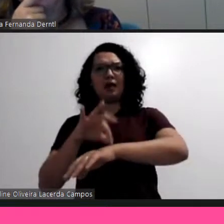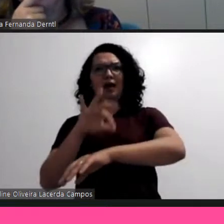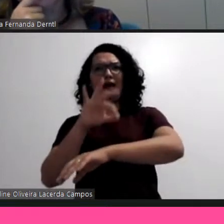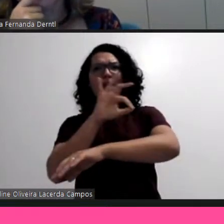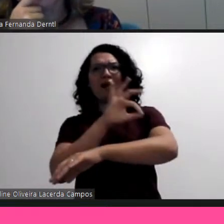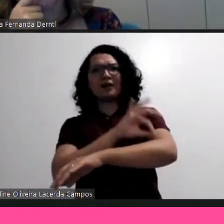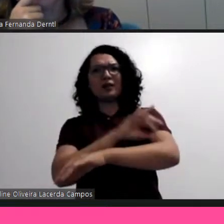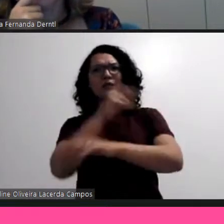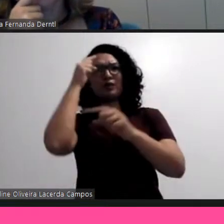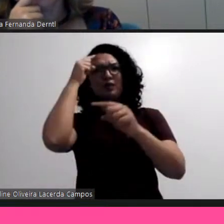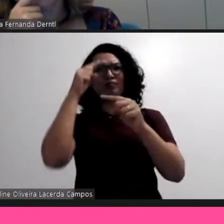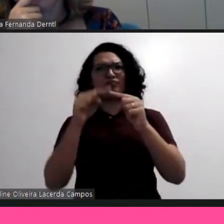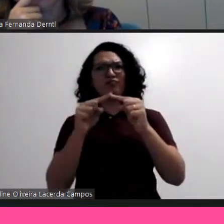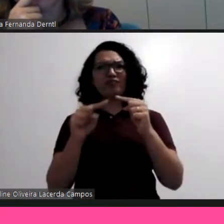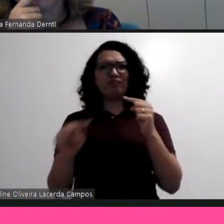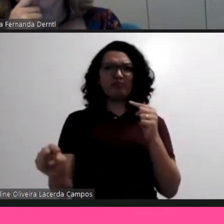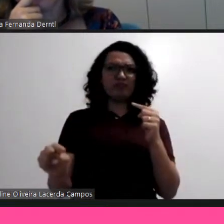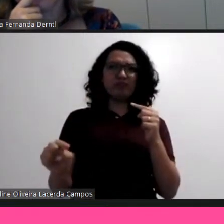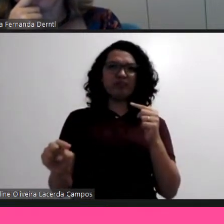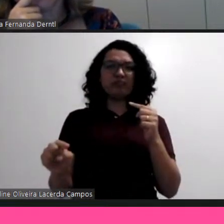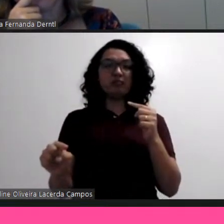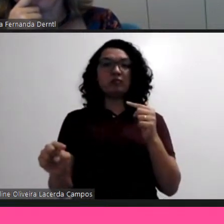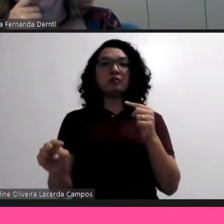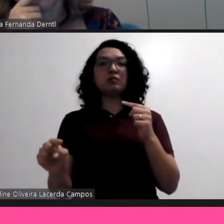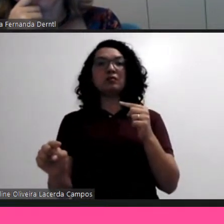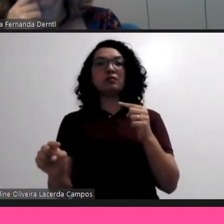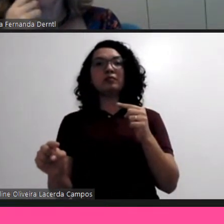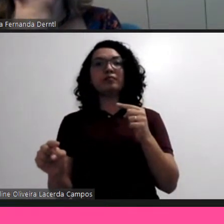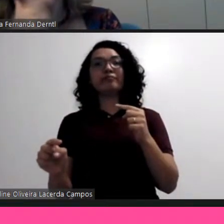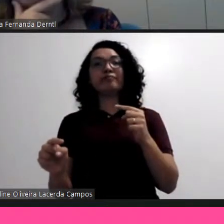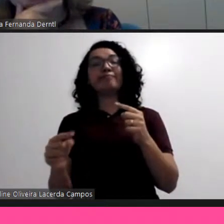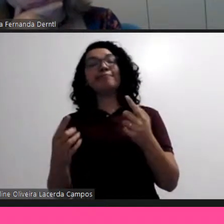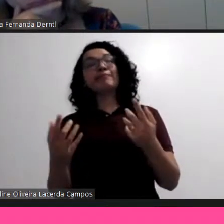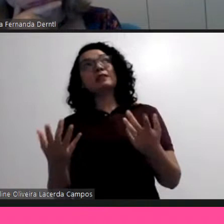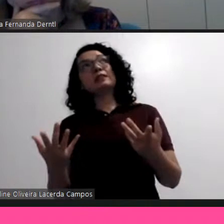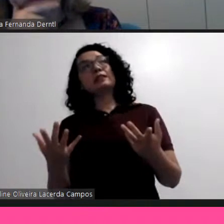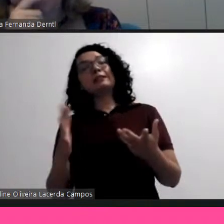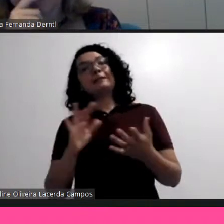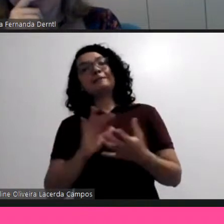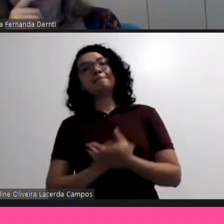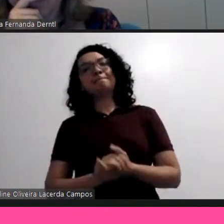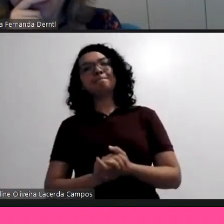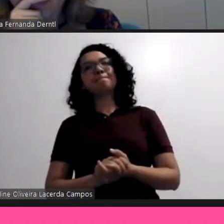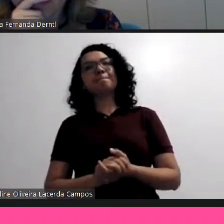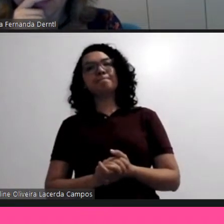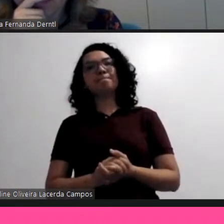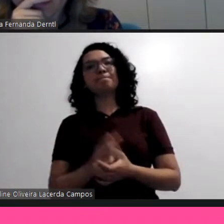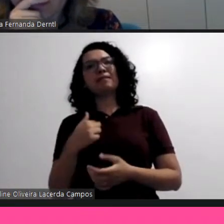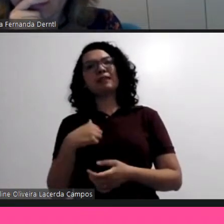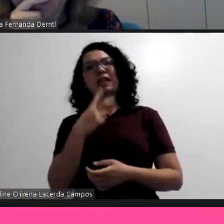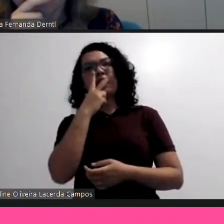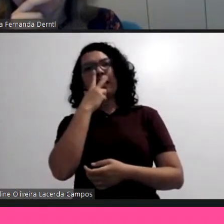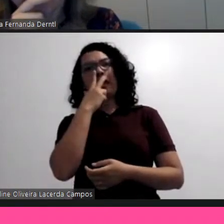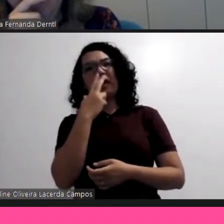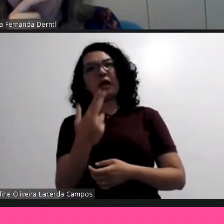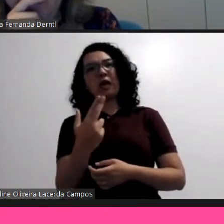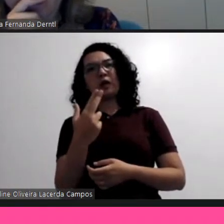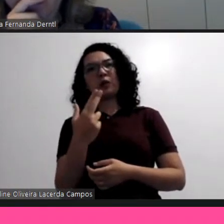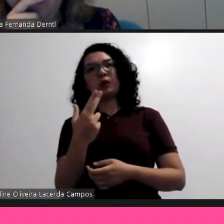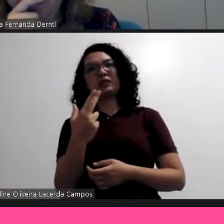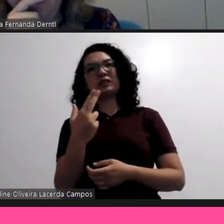descontextualizadas, uma arquitetura de não lugar. Olha, eu acho que esse é o nosso universo de